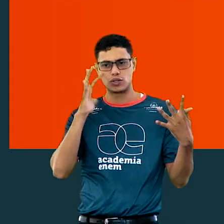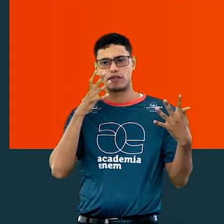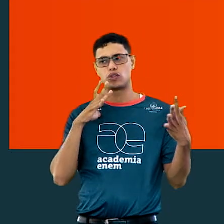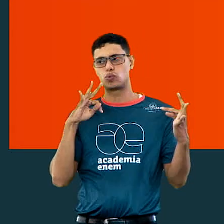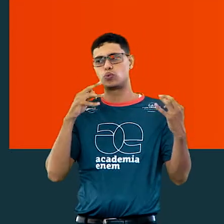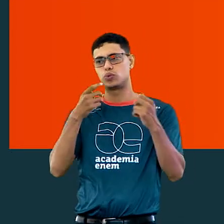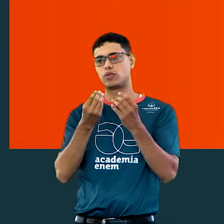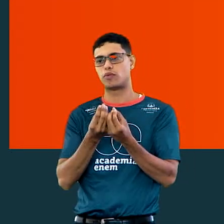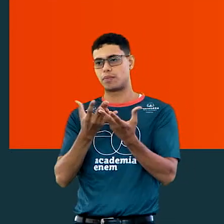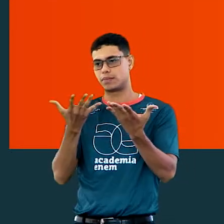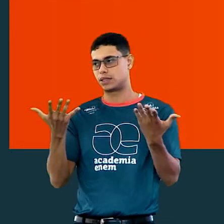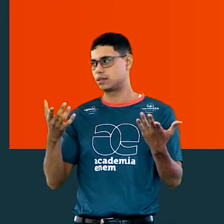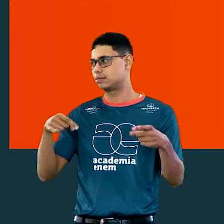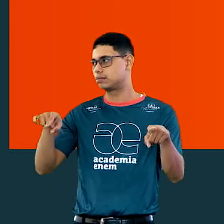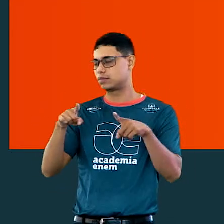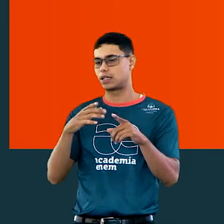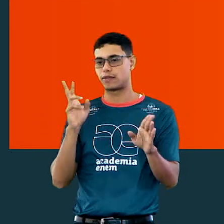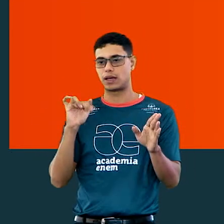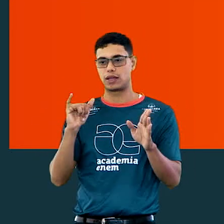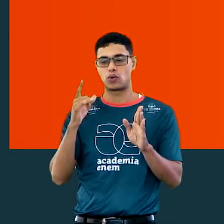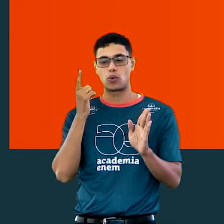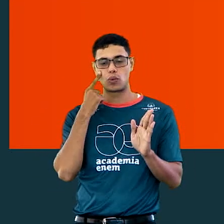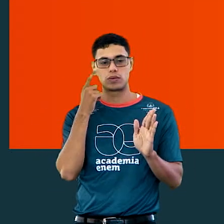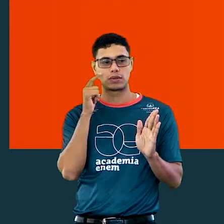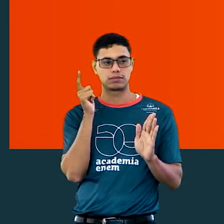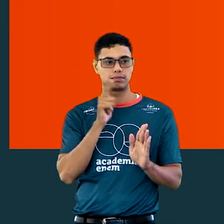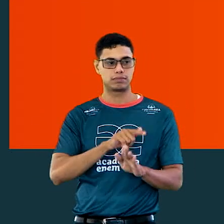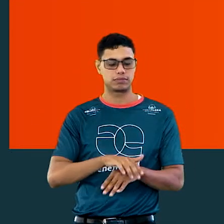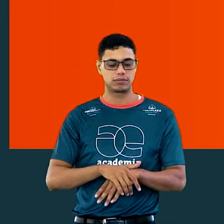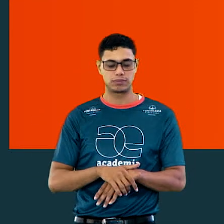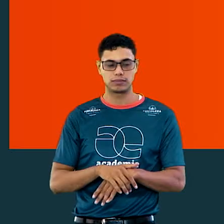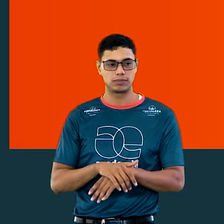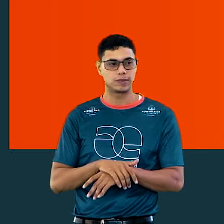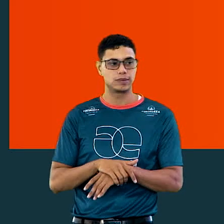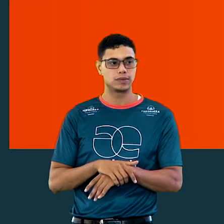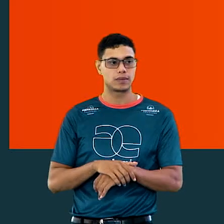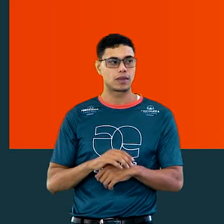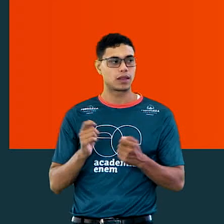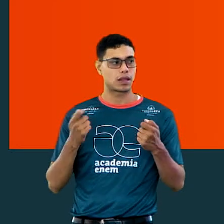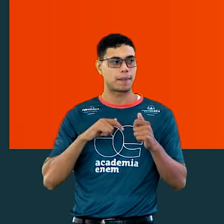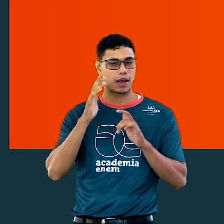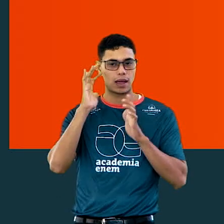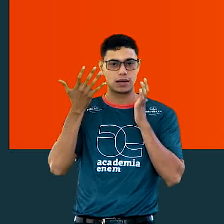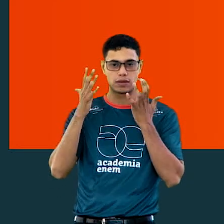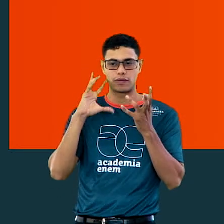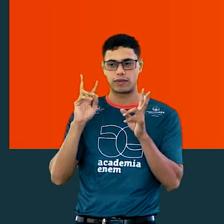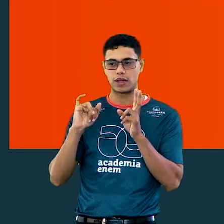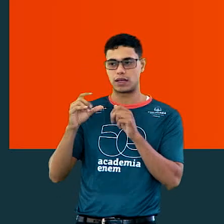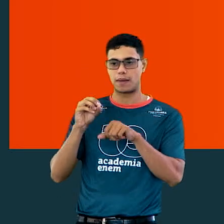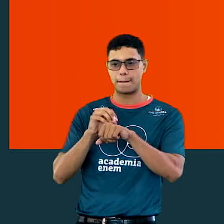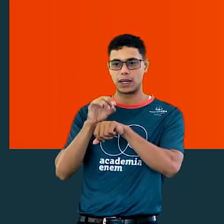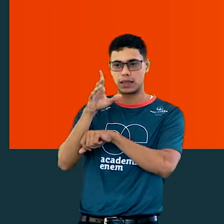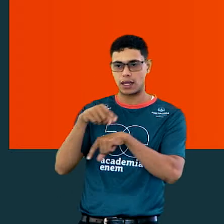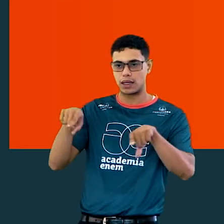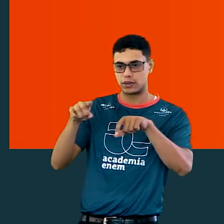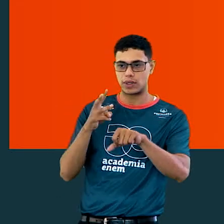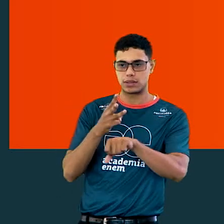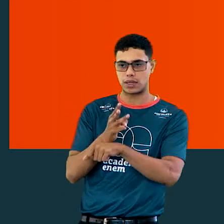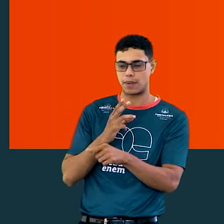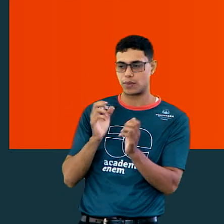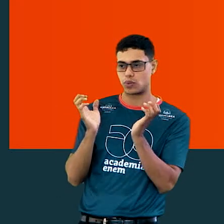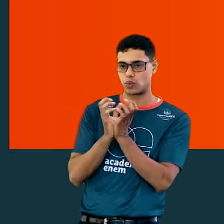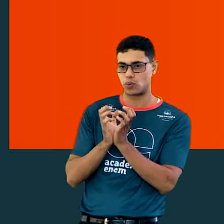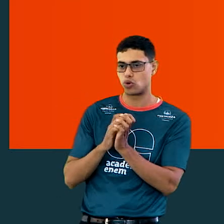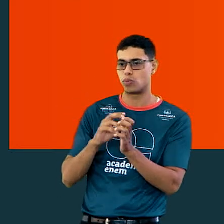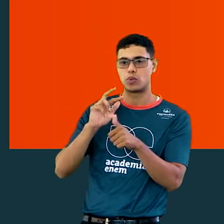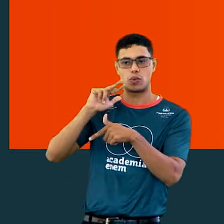resoluções, porque todas as questões estão com as resoluções e vão colocar lá no sistema, no grupo de vocês, lá